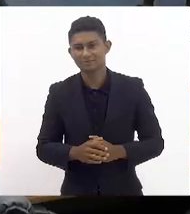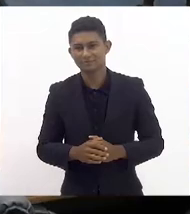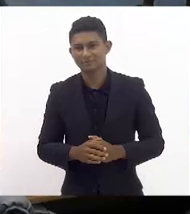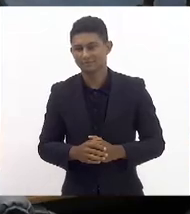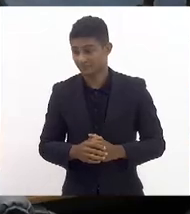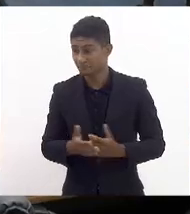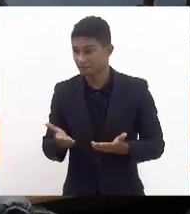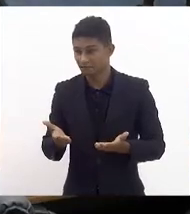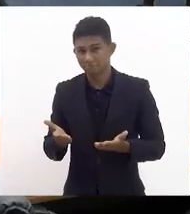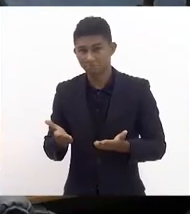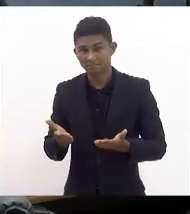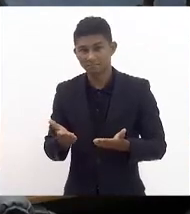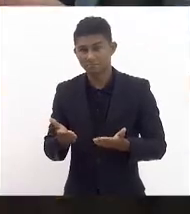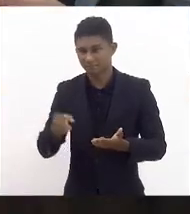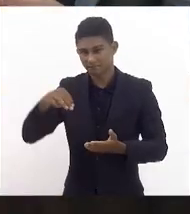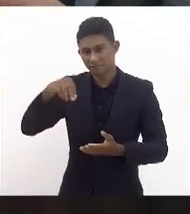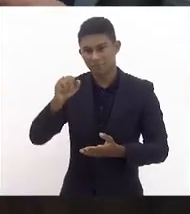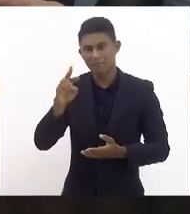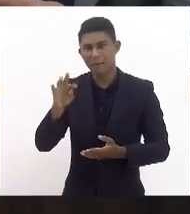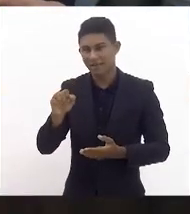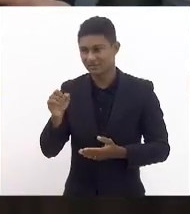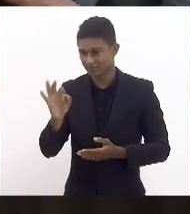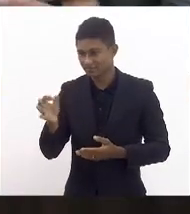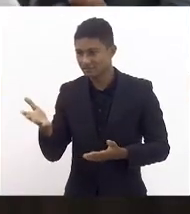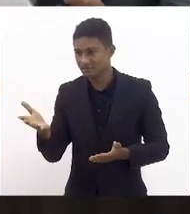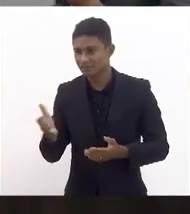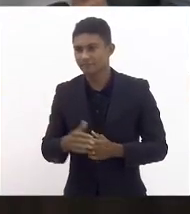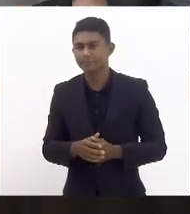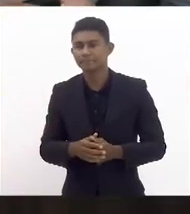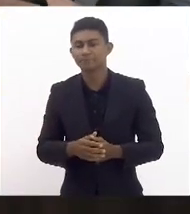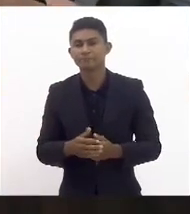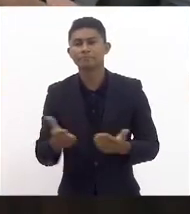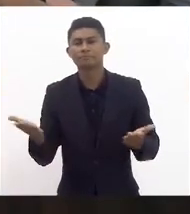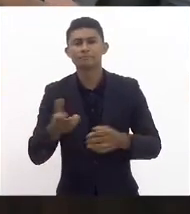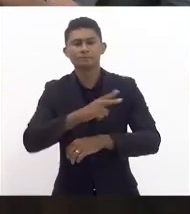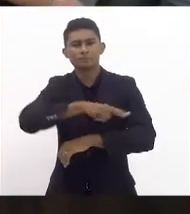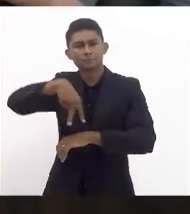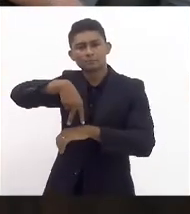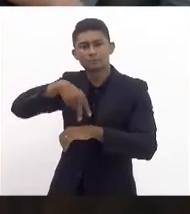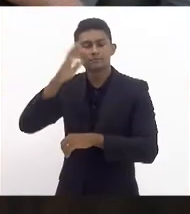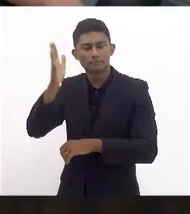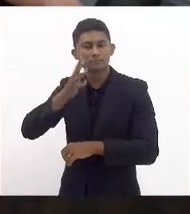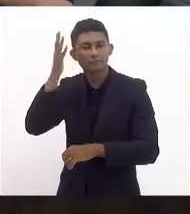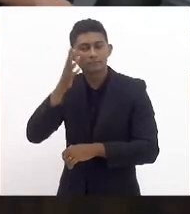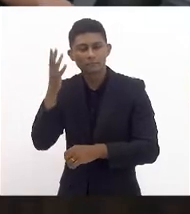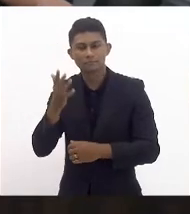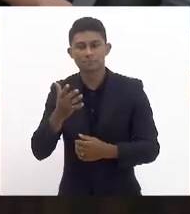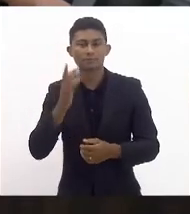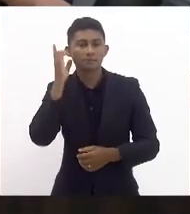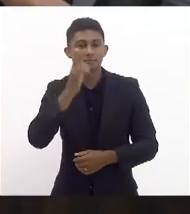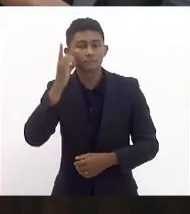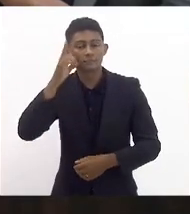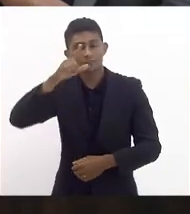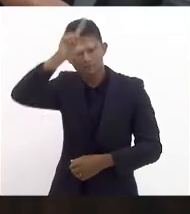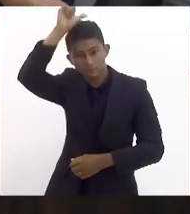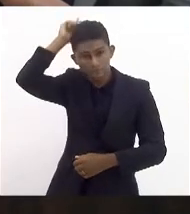Marta? Para usar da palavra no expediente final, deputado Luiz Paulo.